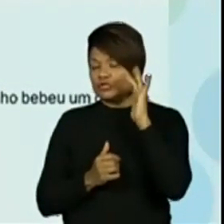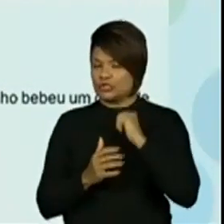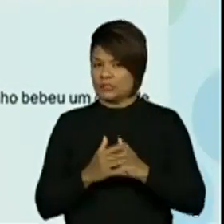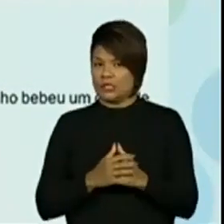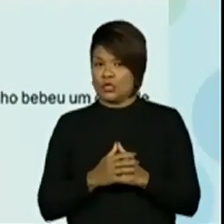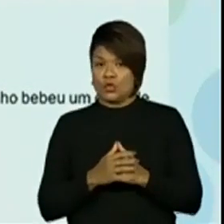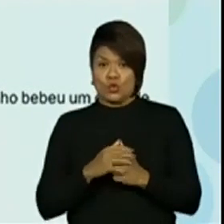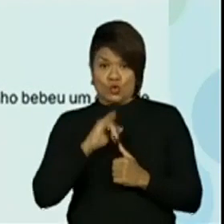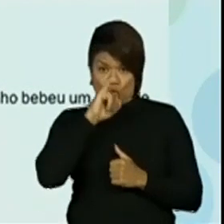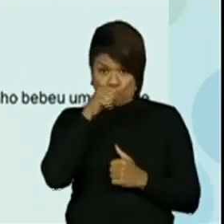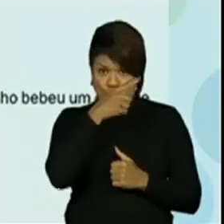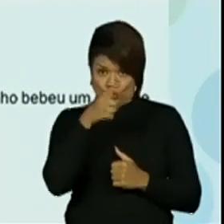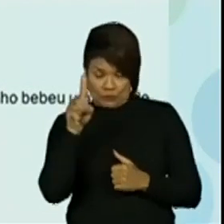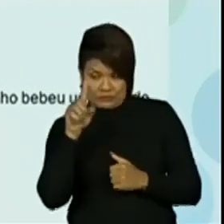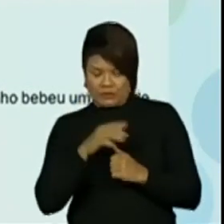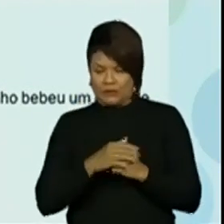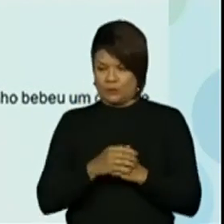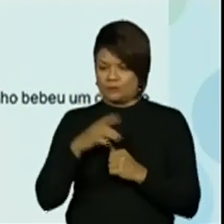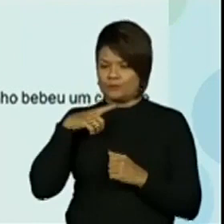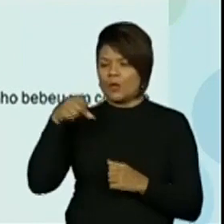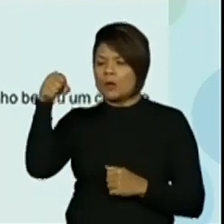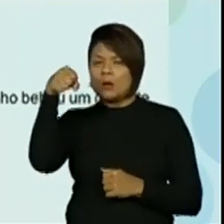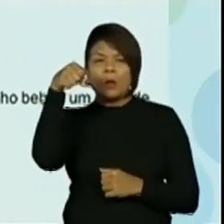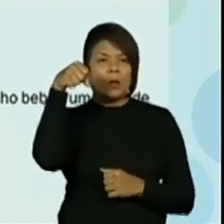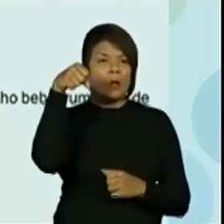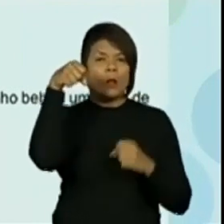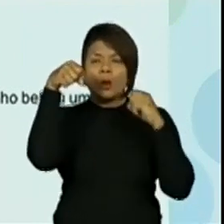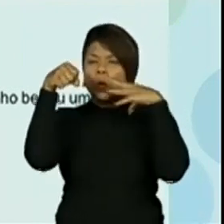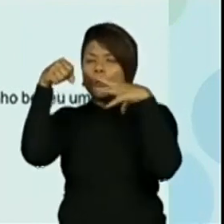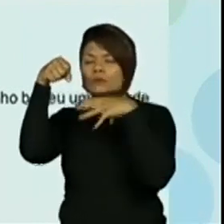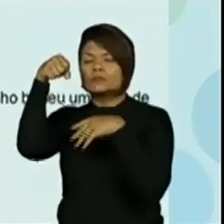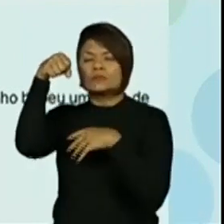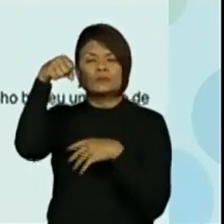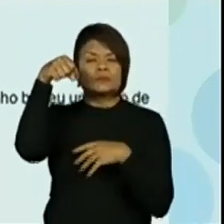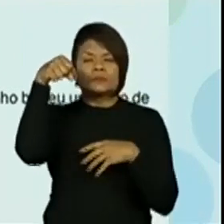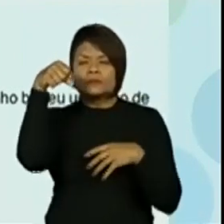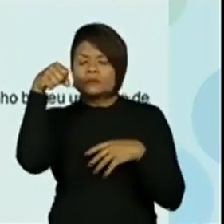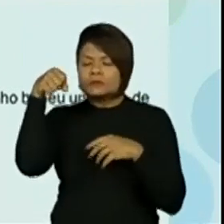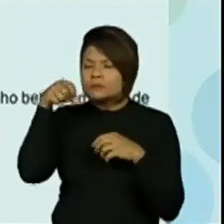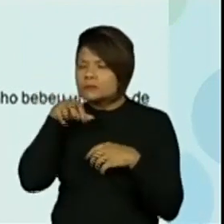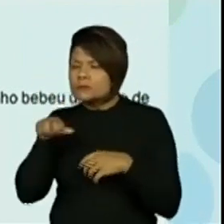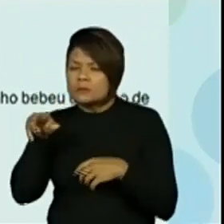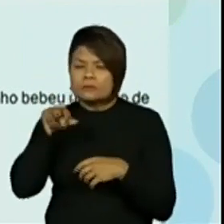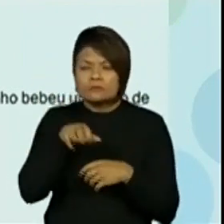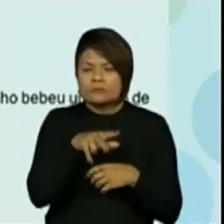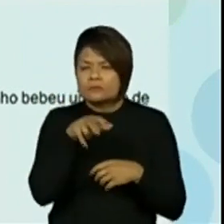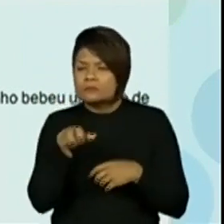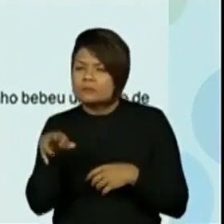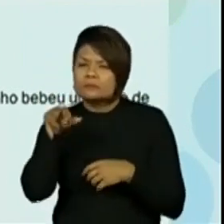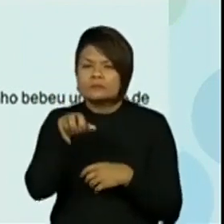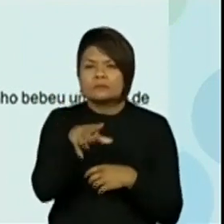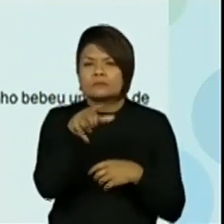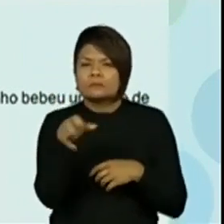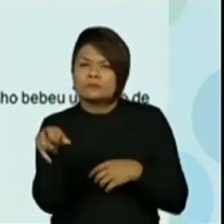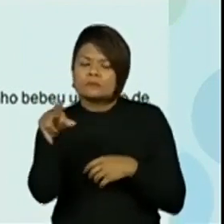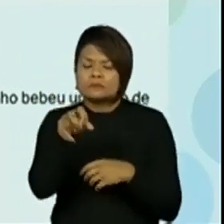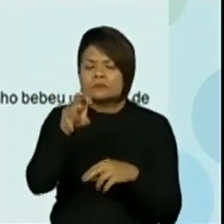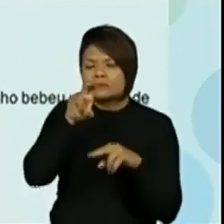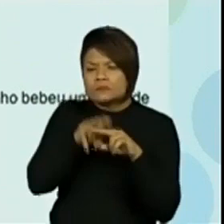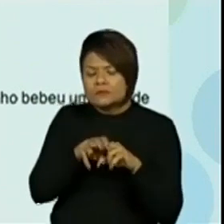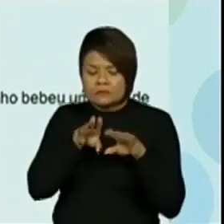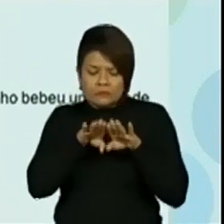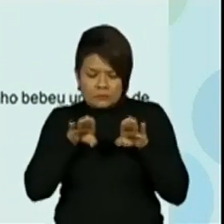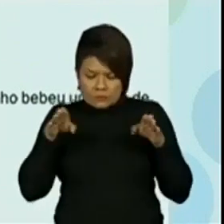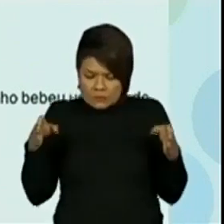uma garrafa, uma linguiça e lá se foi Joãozinho. À meia-noite, estava comendo sentado à